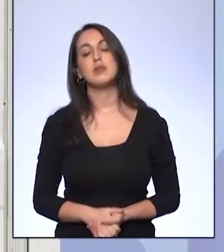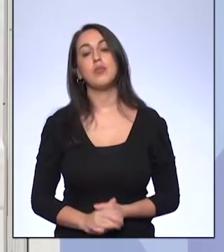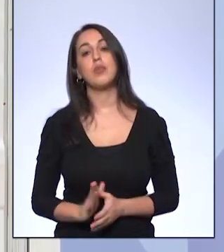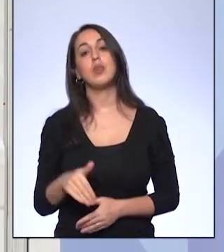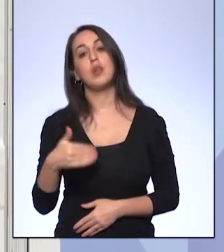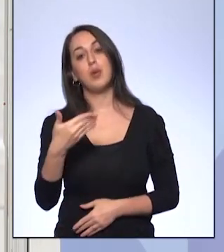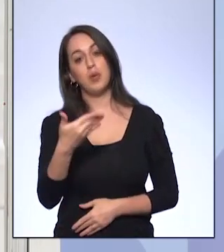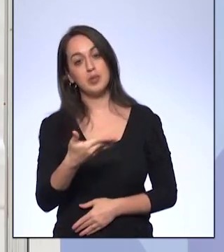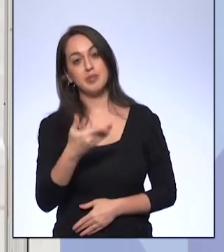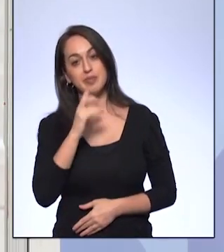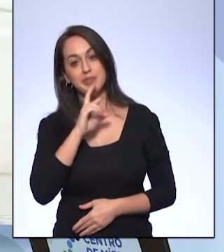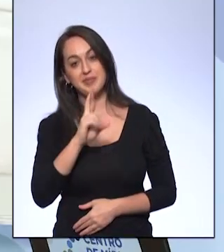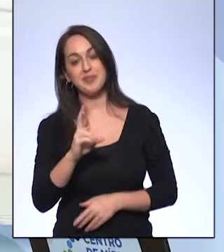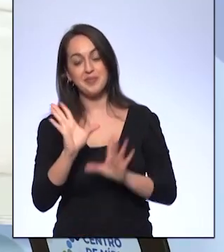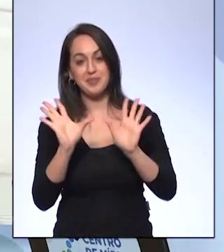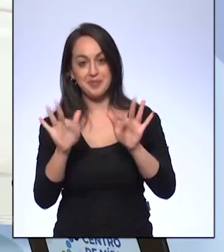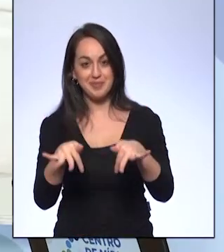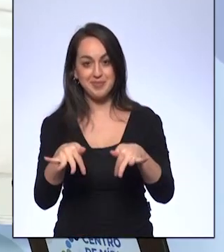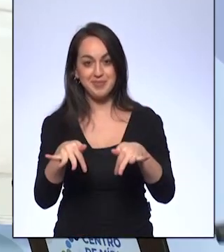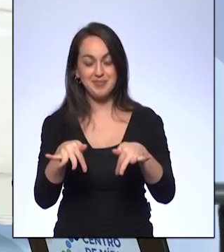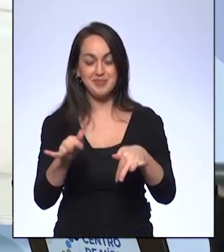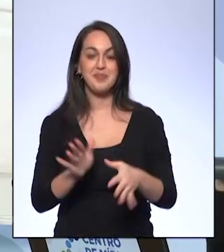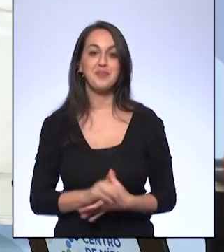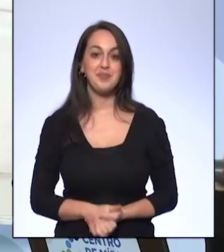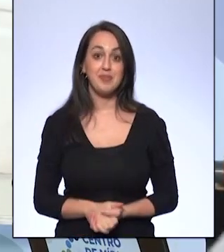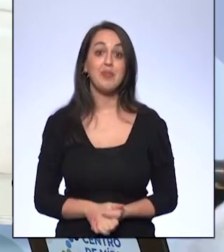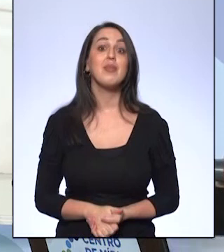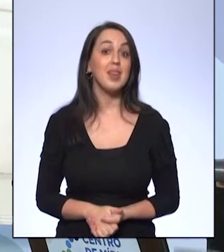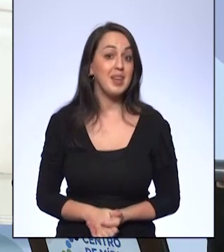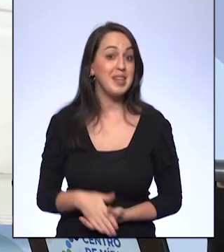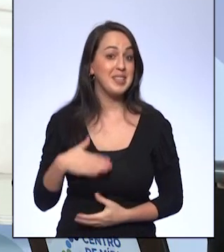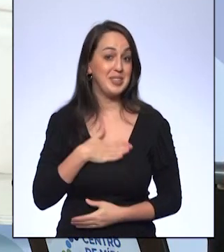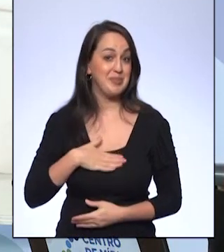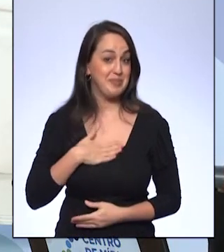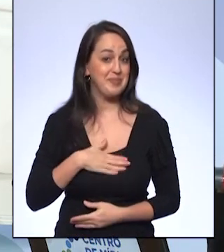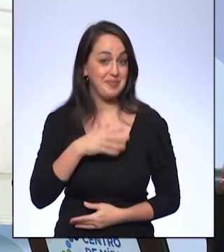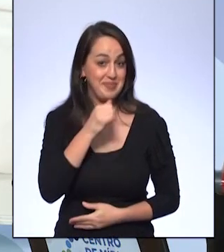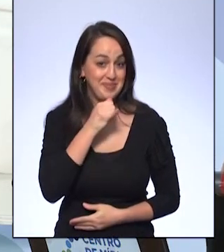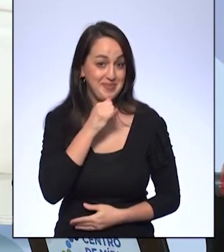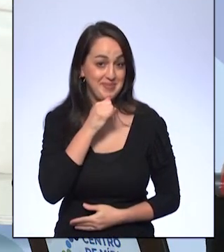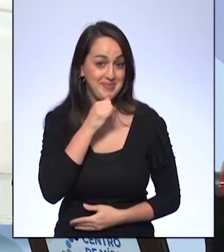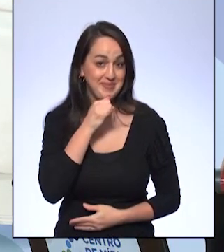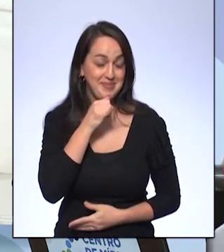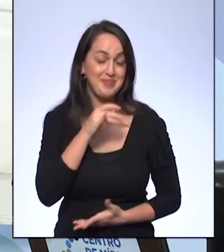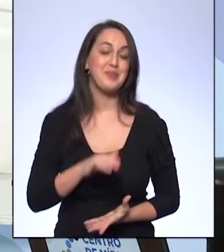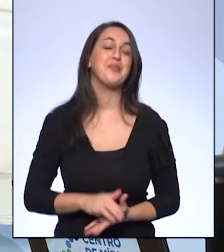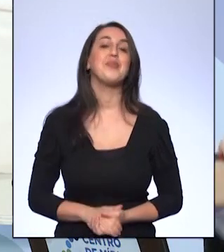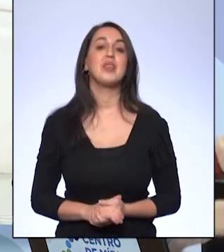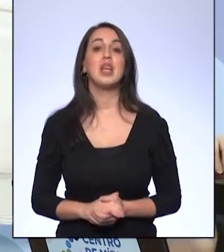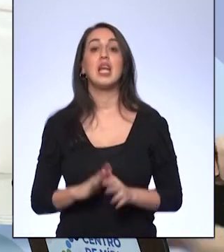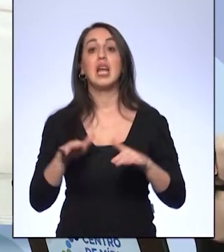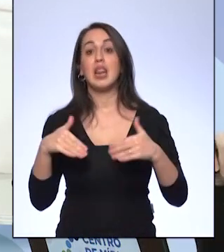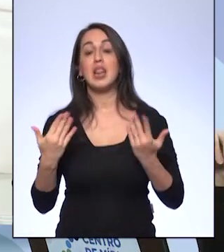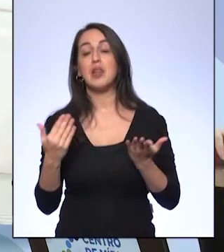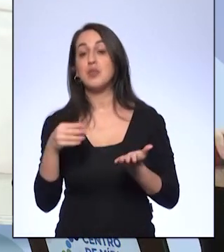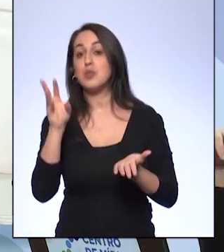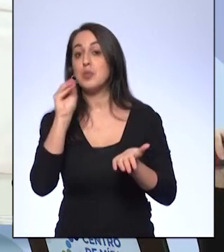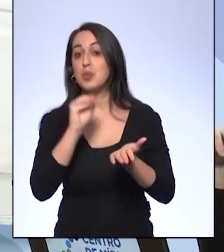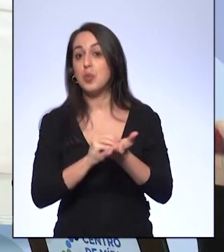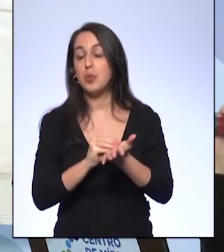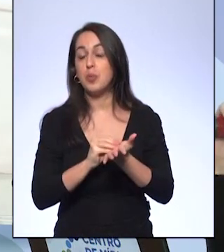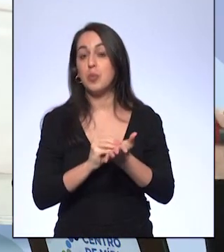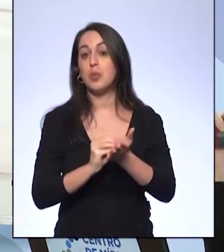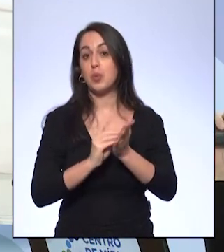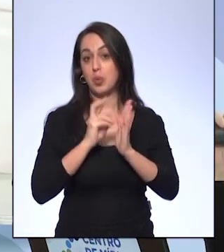é a nossa resposta final. E aí, gostaram do exemplo? Então, eu vou colocar a